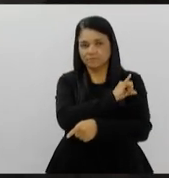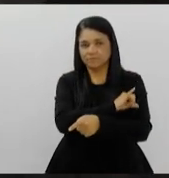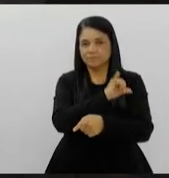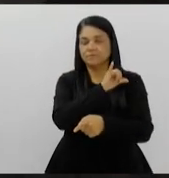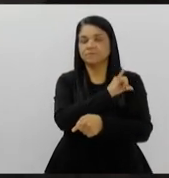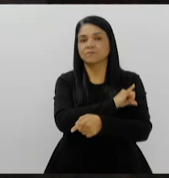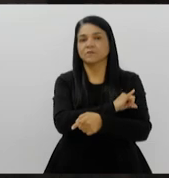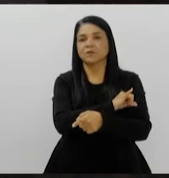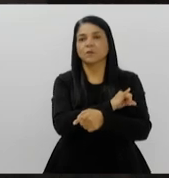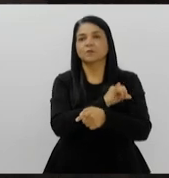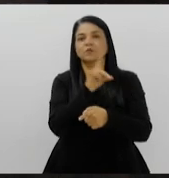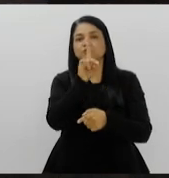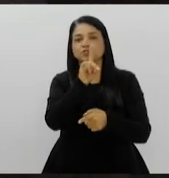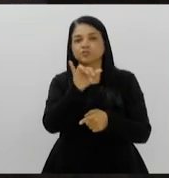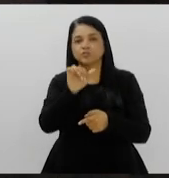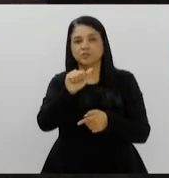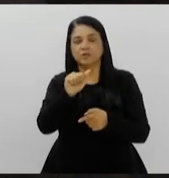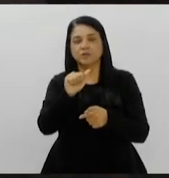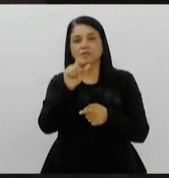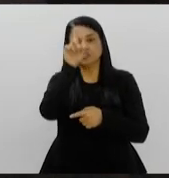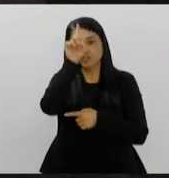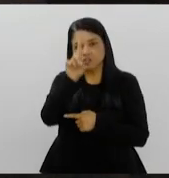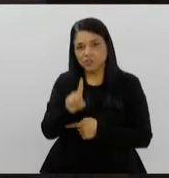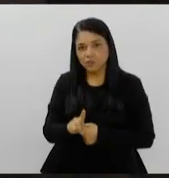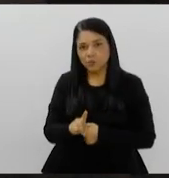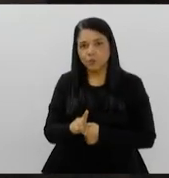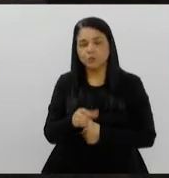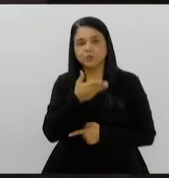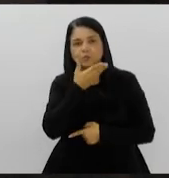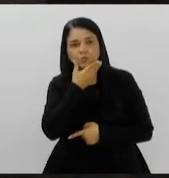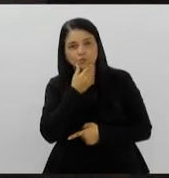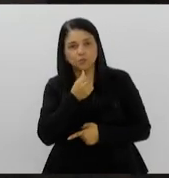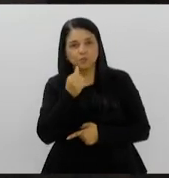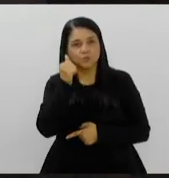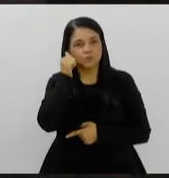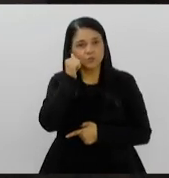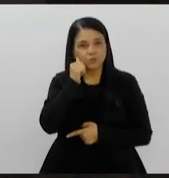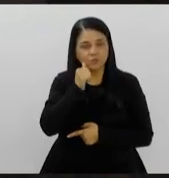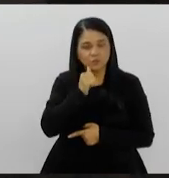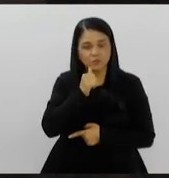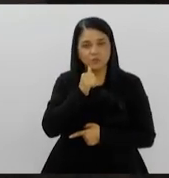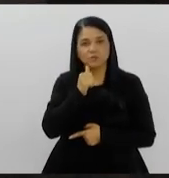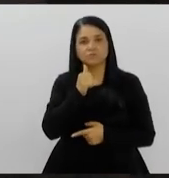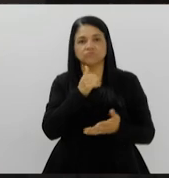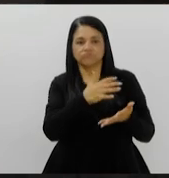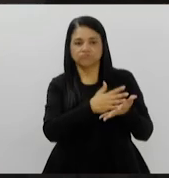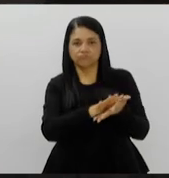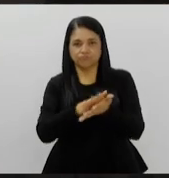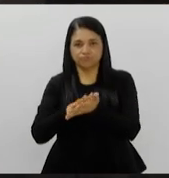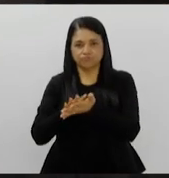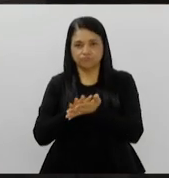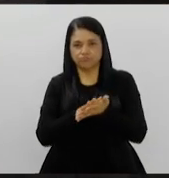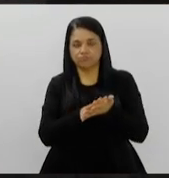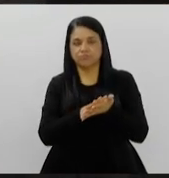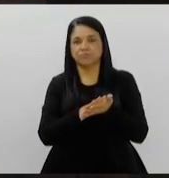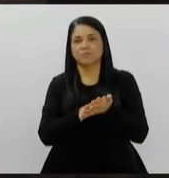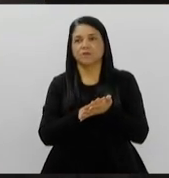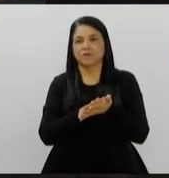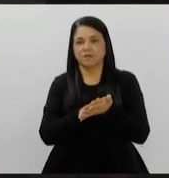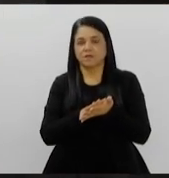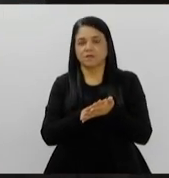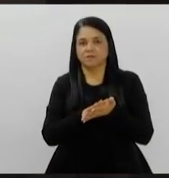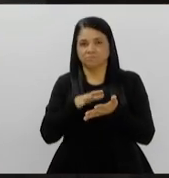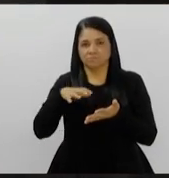Rio de Janeiro o dia das diretoras e diretores de harmonia de escolas de samba, das escolas de samba, melhor